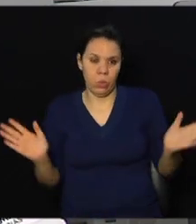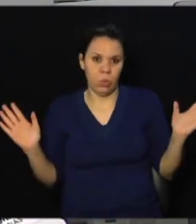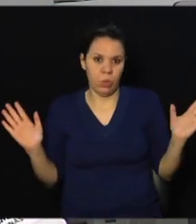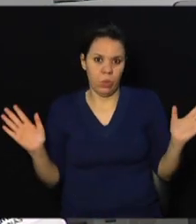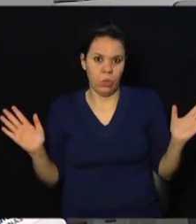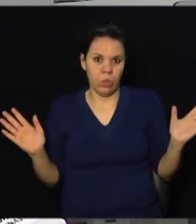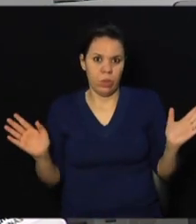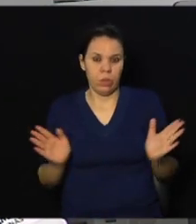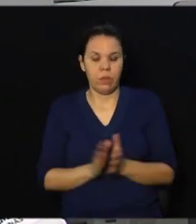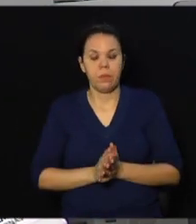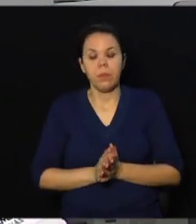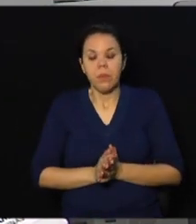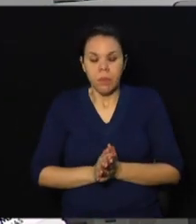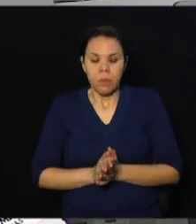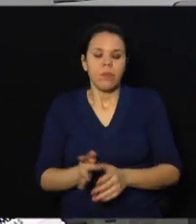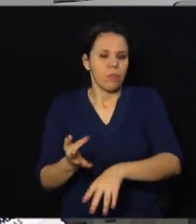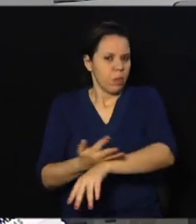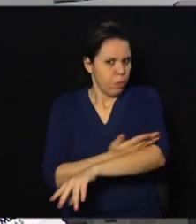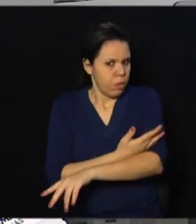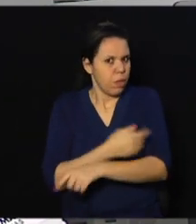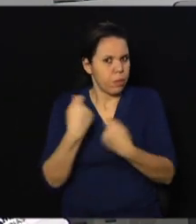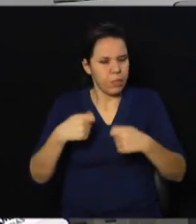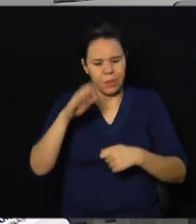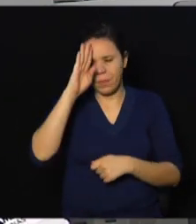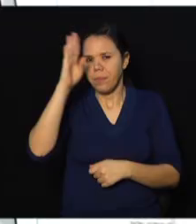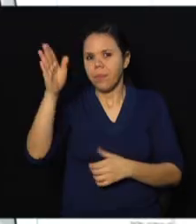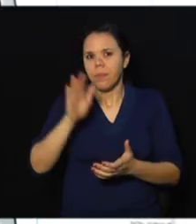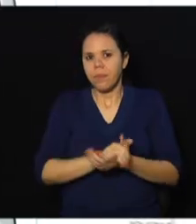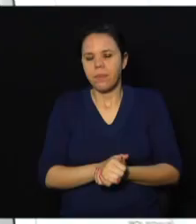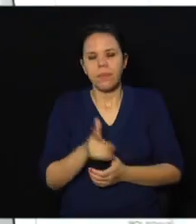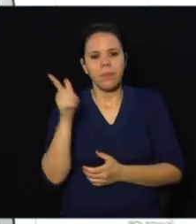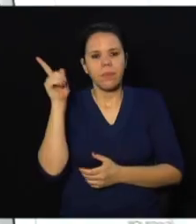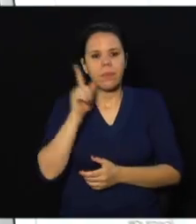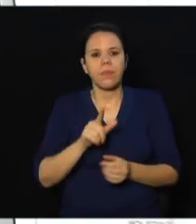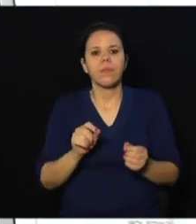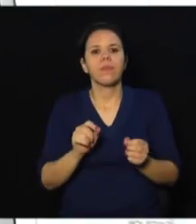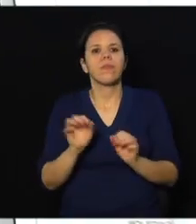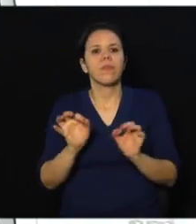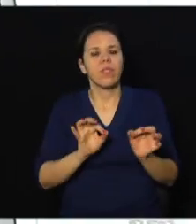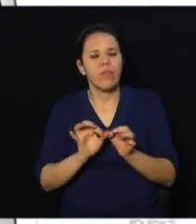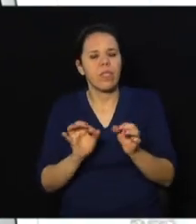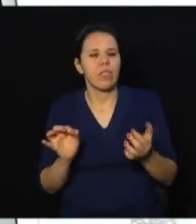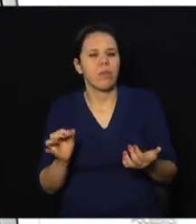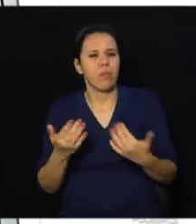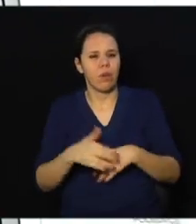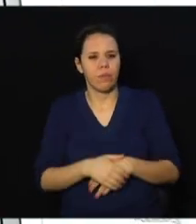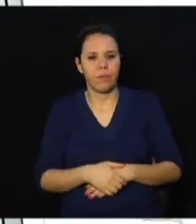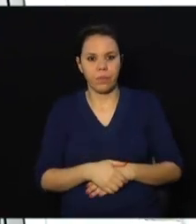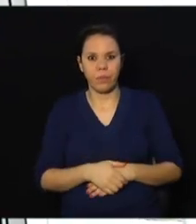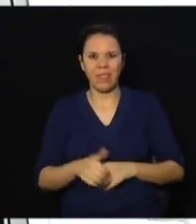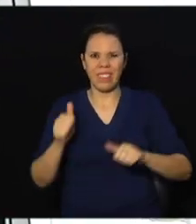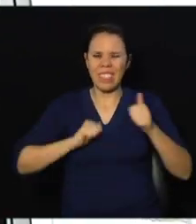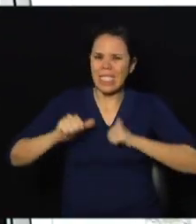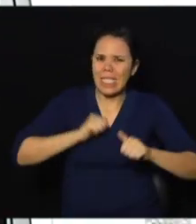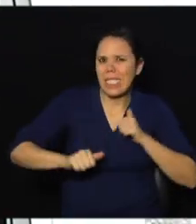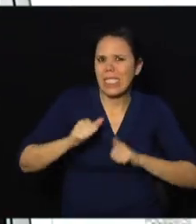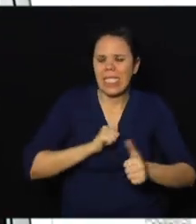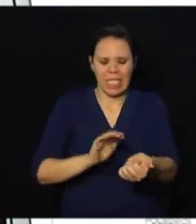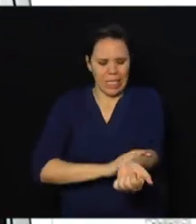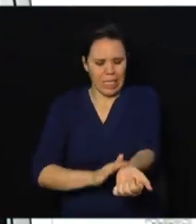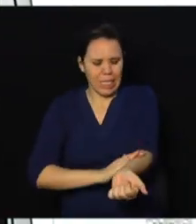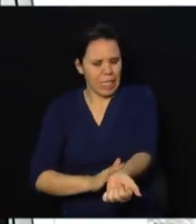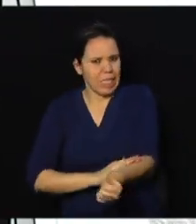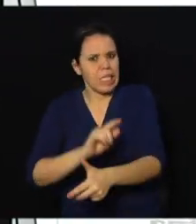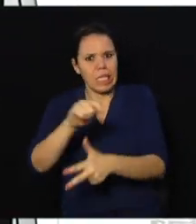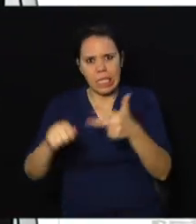é fundamental, sabe, para conseguir fazer bem uma prova. Ansiedade, estresse, pressão. O Enem